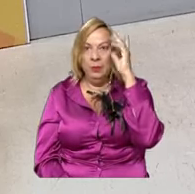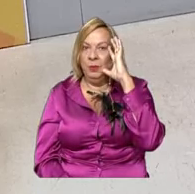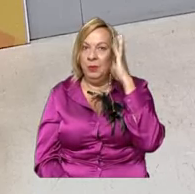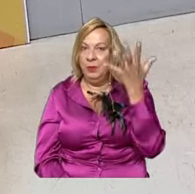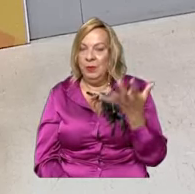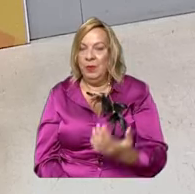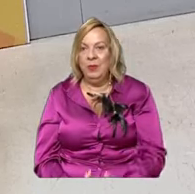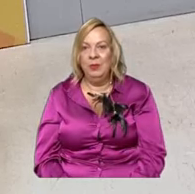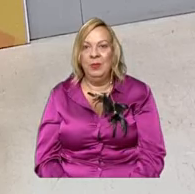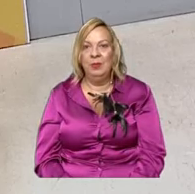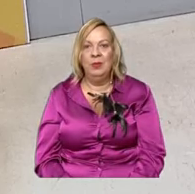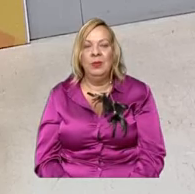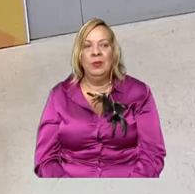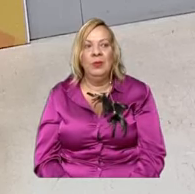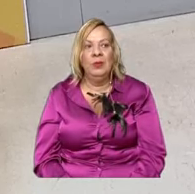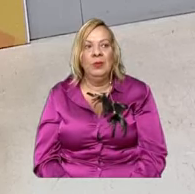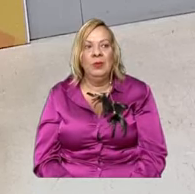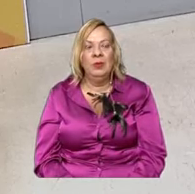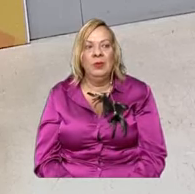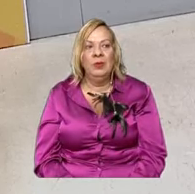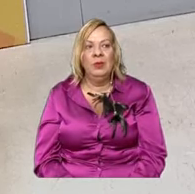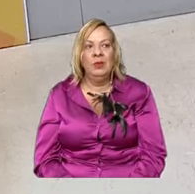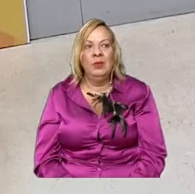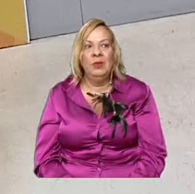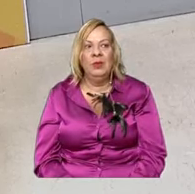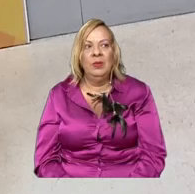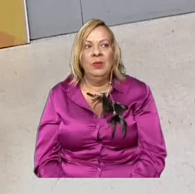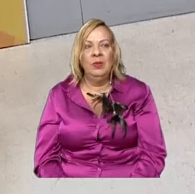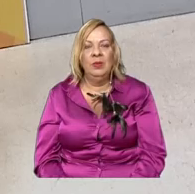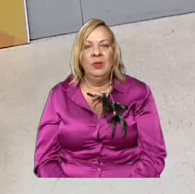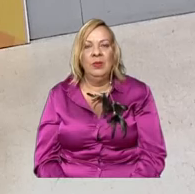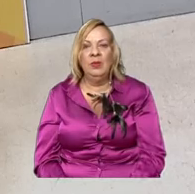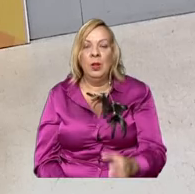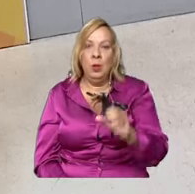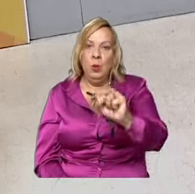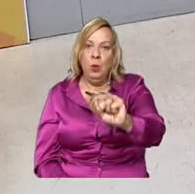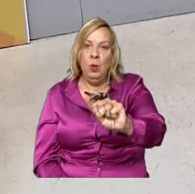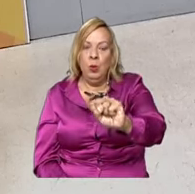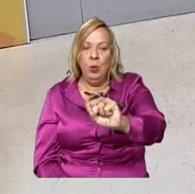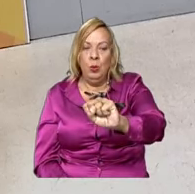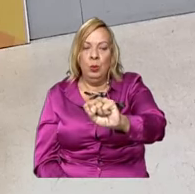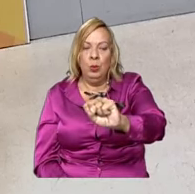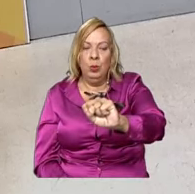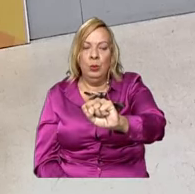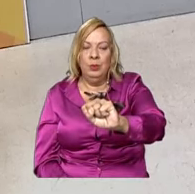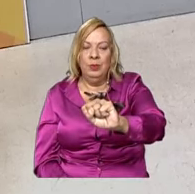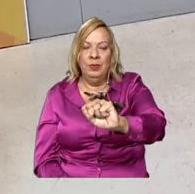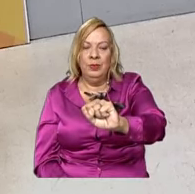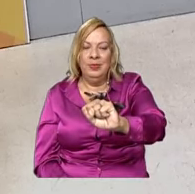decisiva. Meu amigo Vessiane, será que é o 8 que decide?